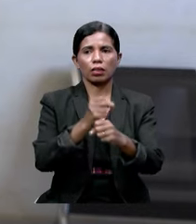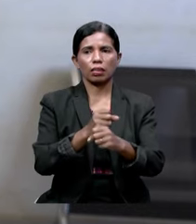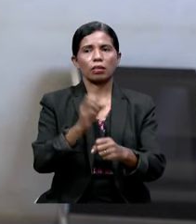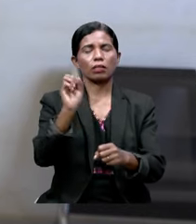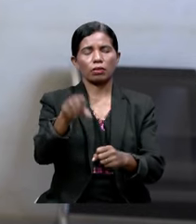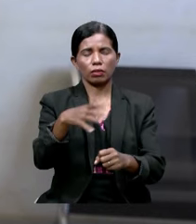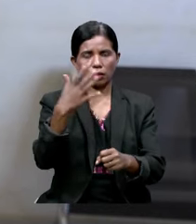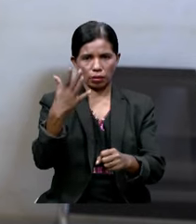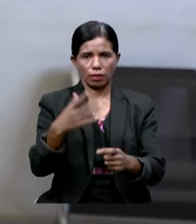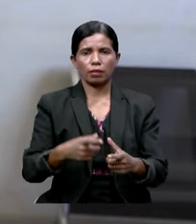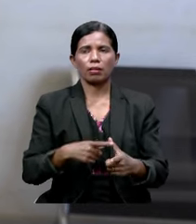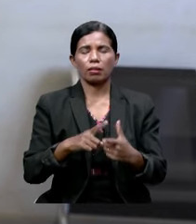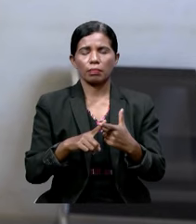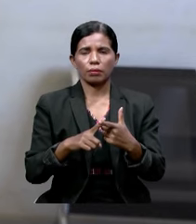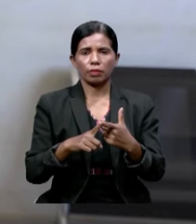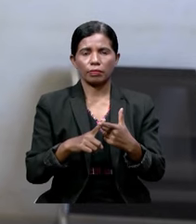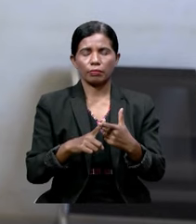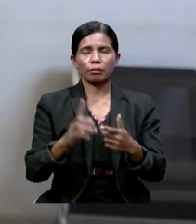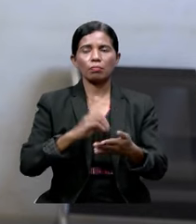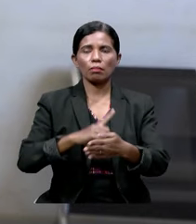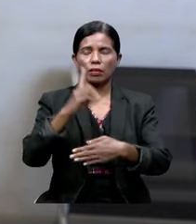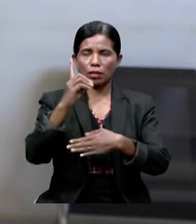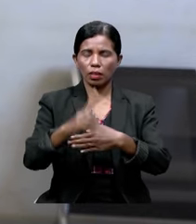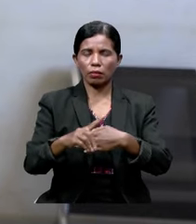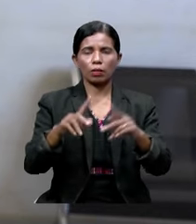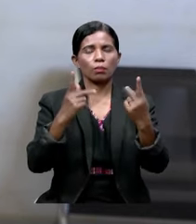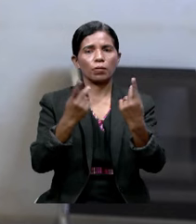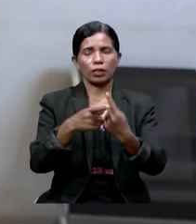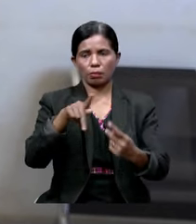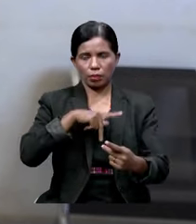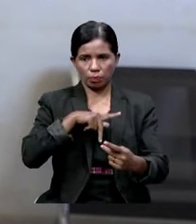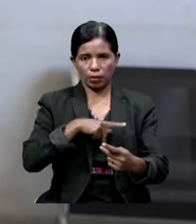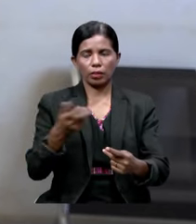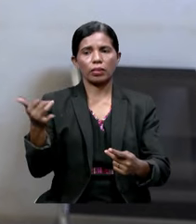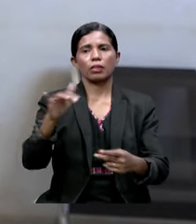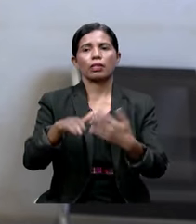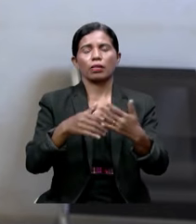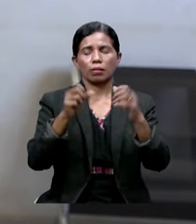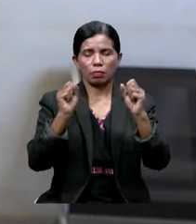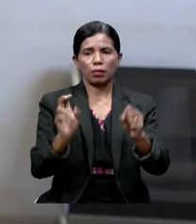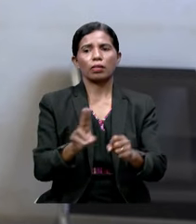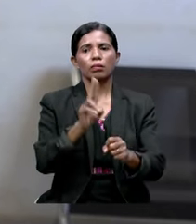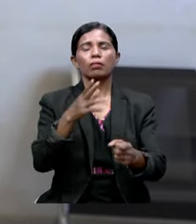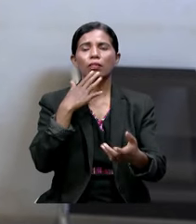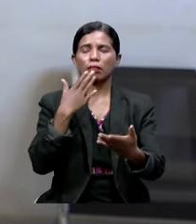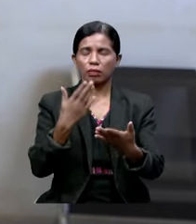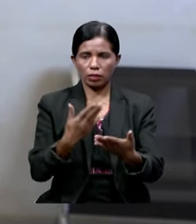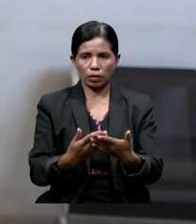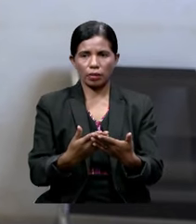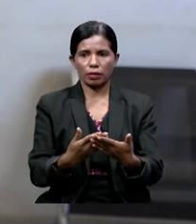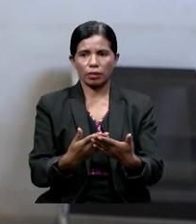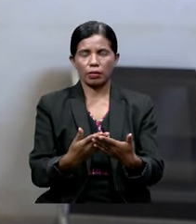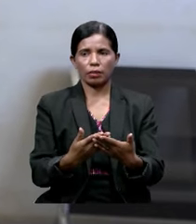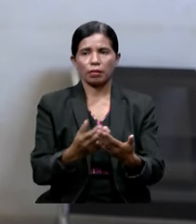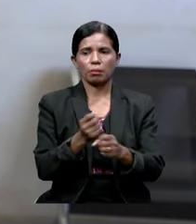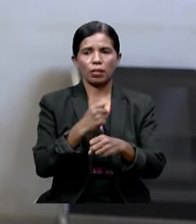lima. Segundo desenvolve setor be privado. Non é setor privado bele gere sada bele